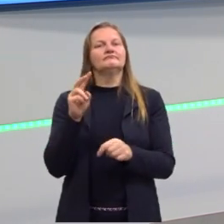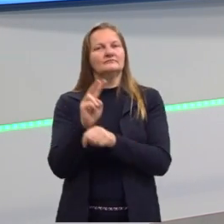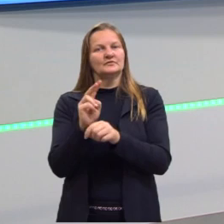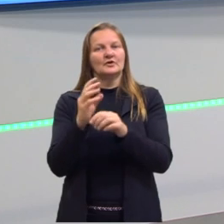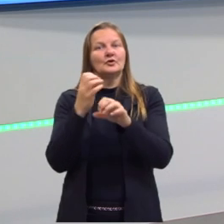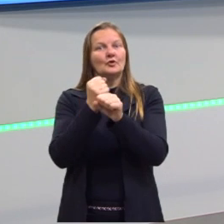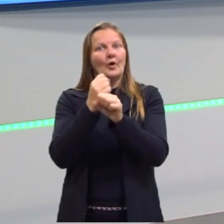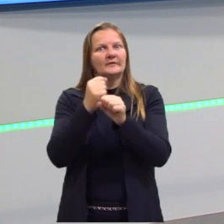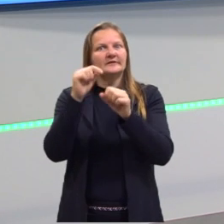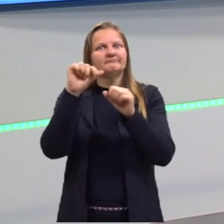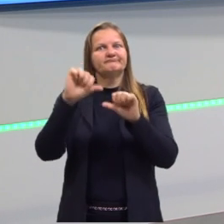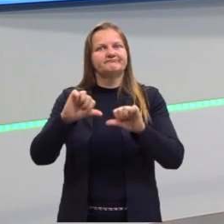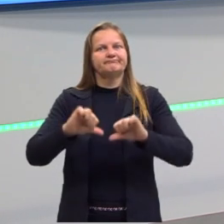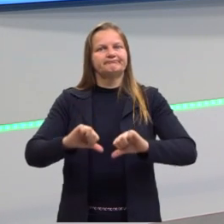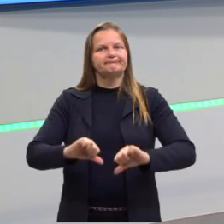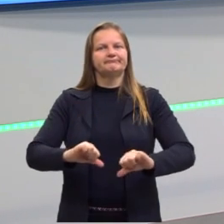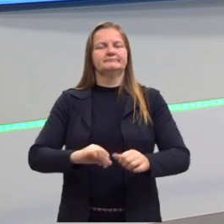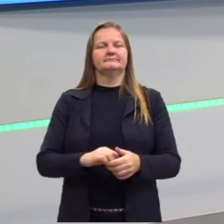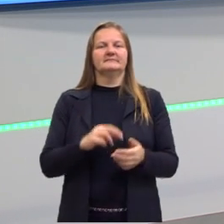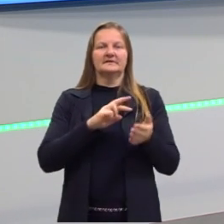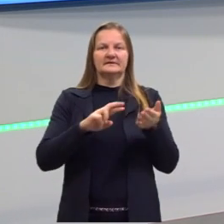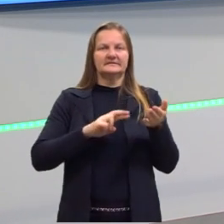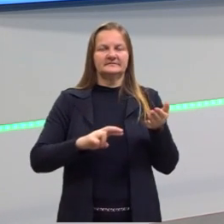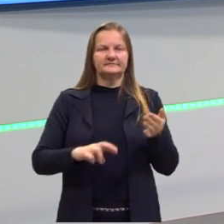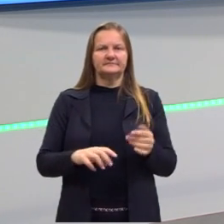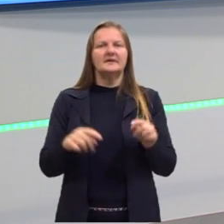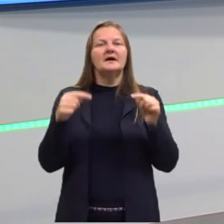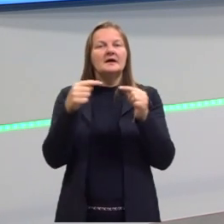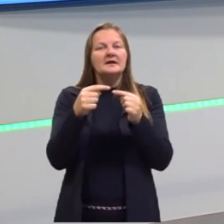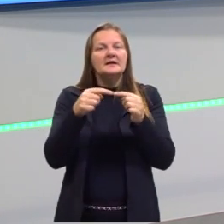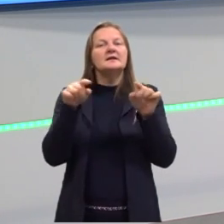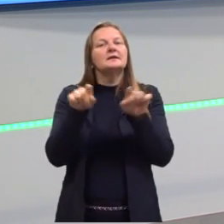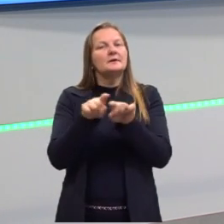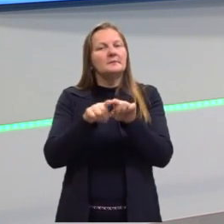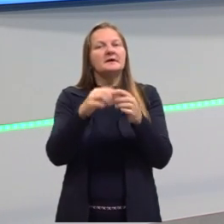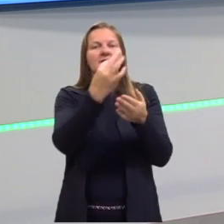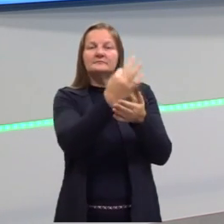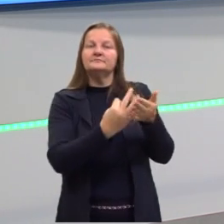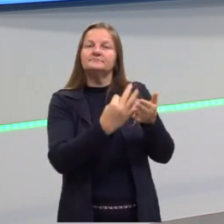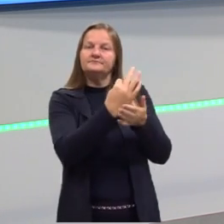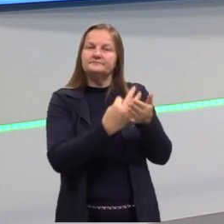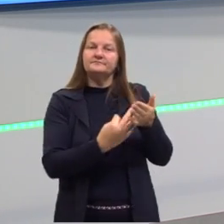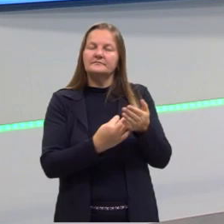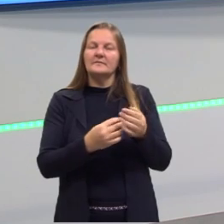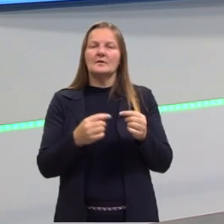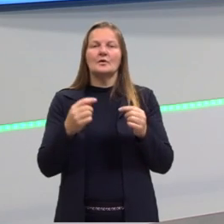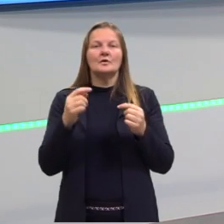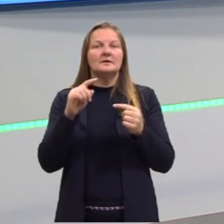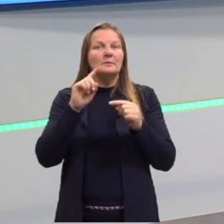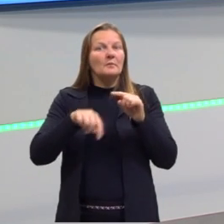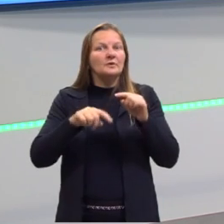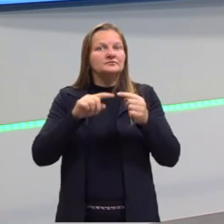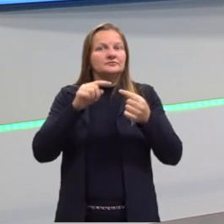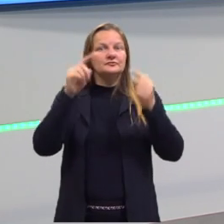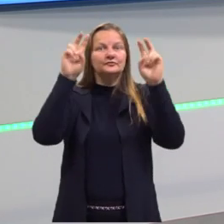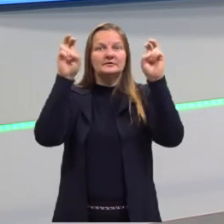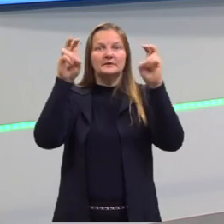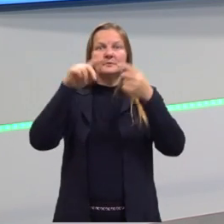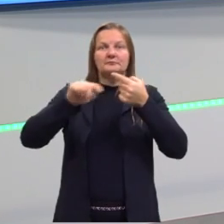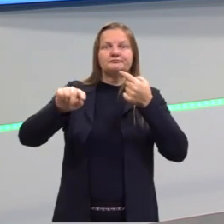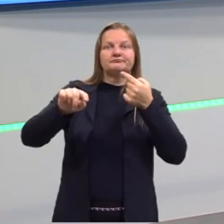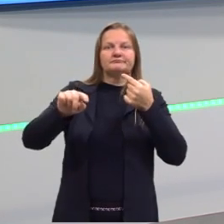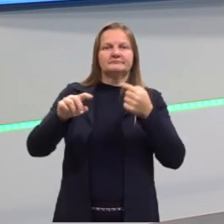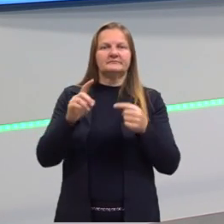diminui a nota de vocês aí na redação então aqui Exatamente isso a gente vai falar como não fugir